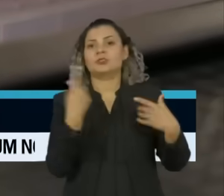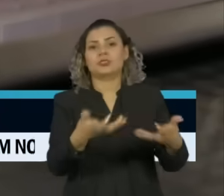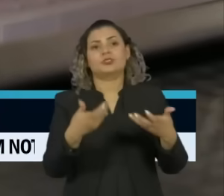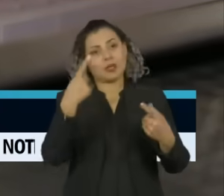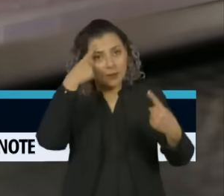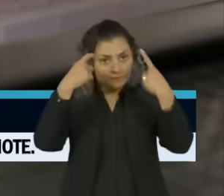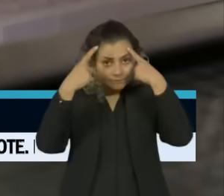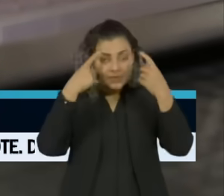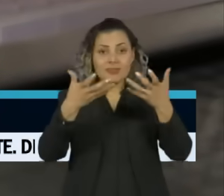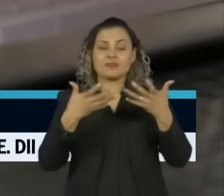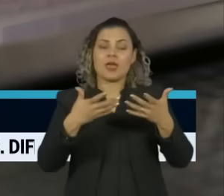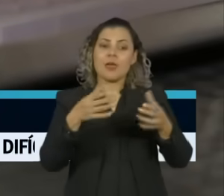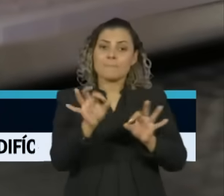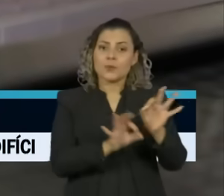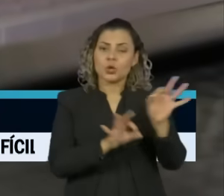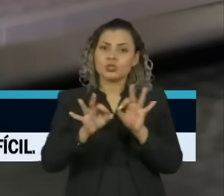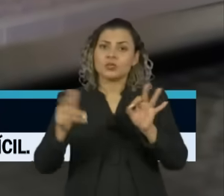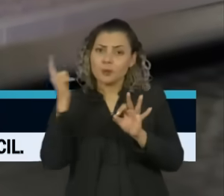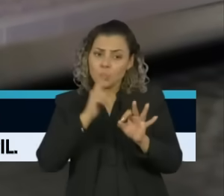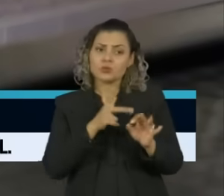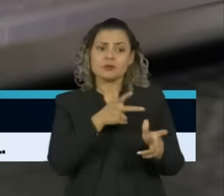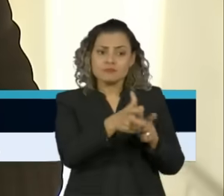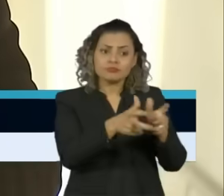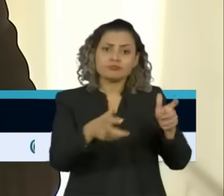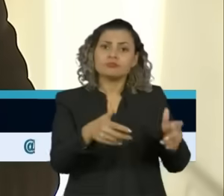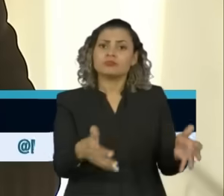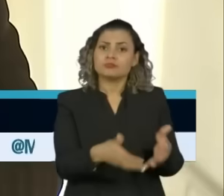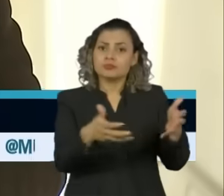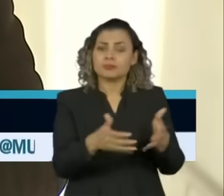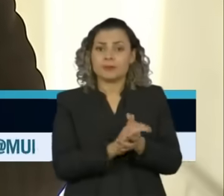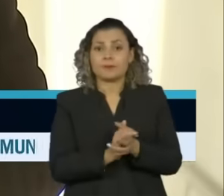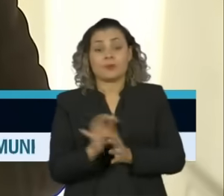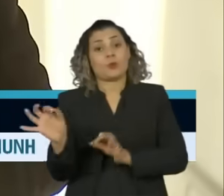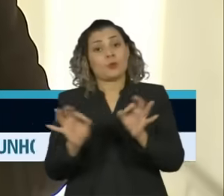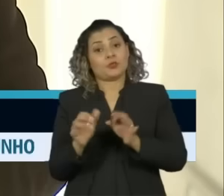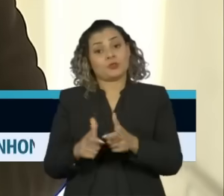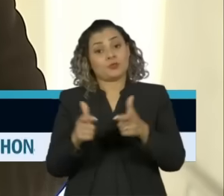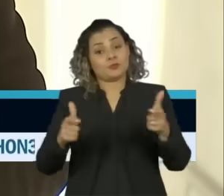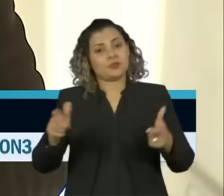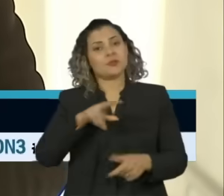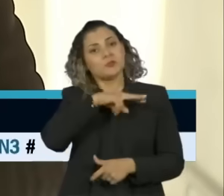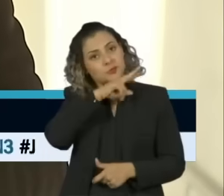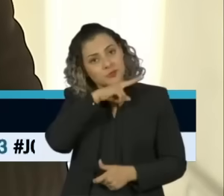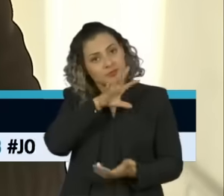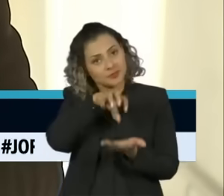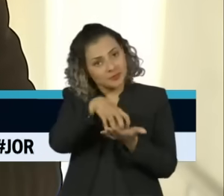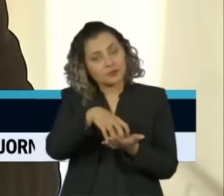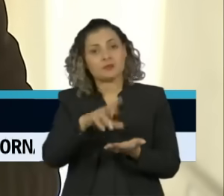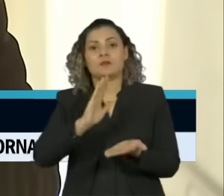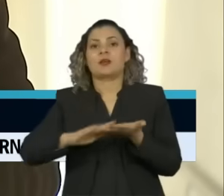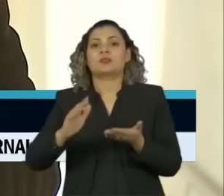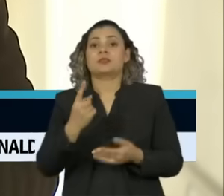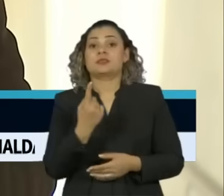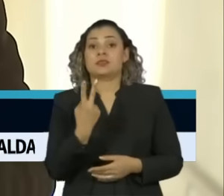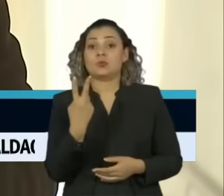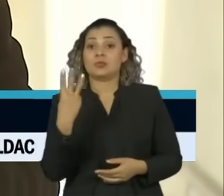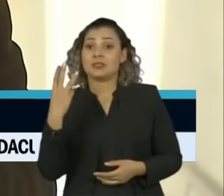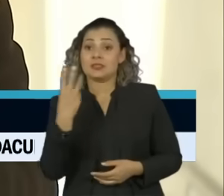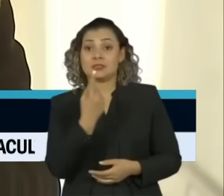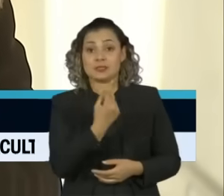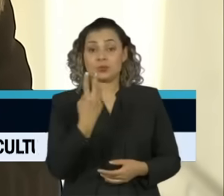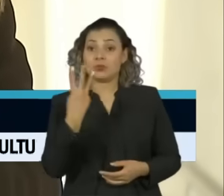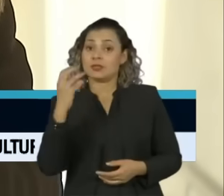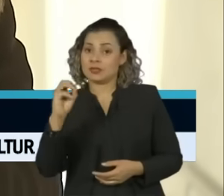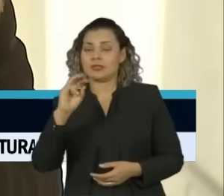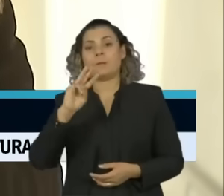estamos reformulando a fábrica. O projeto de ampliação do Instituto Butantan vai custar 130 milhões de